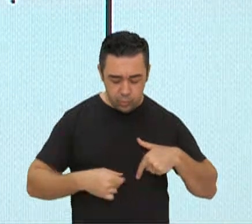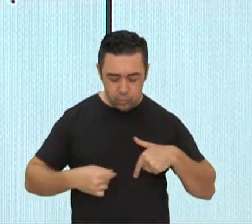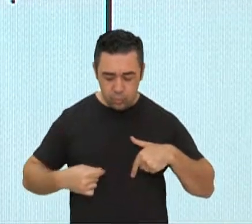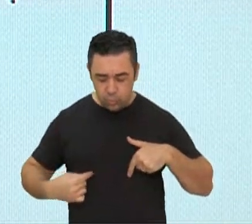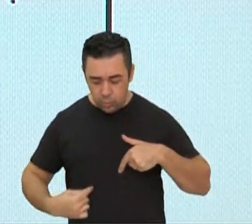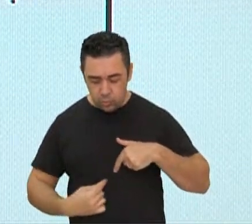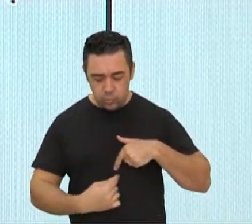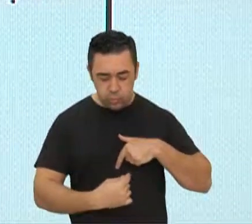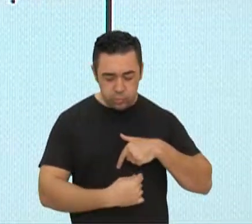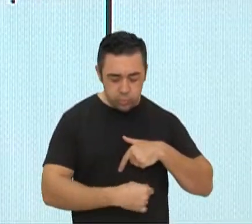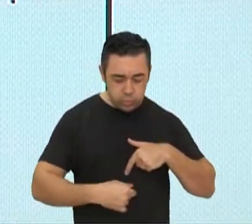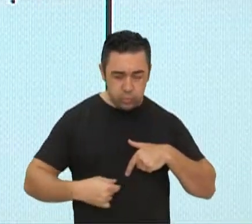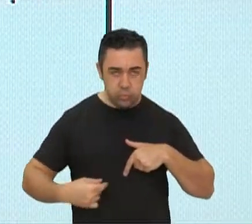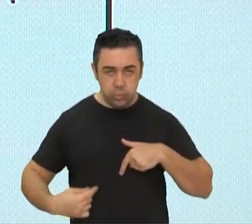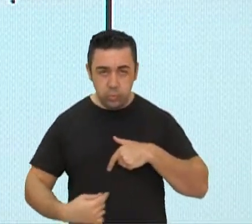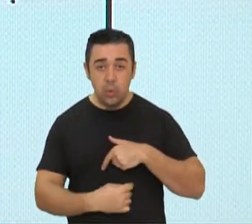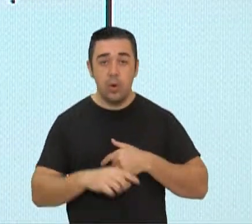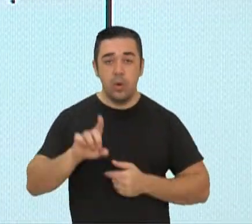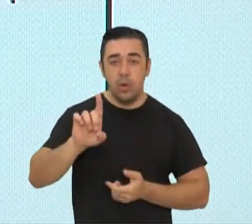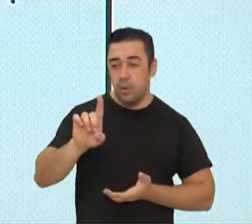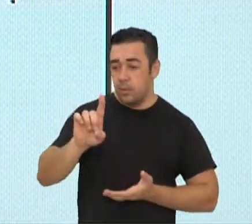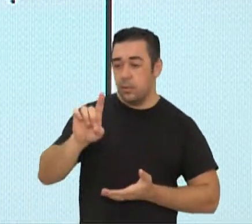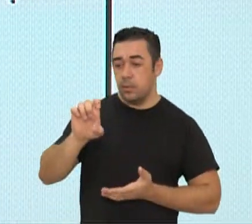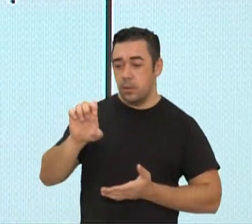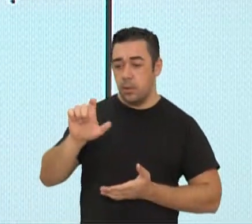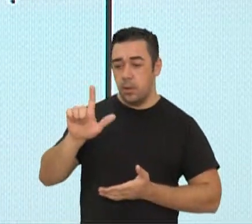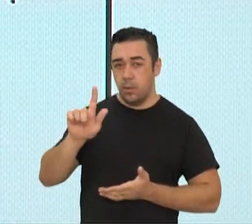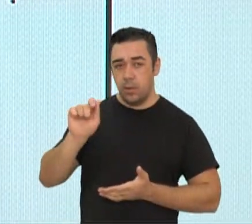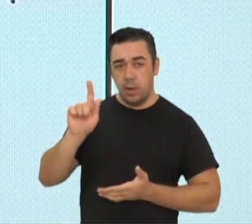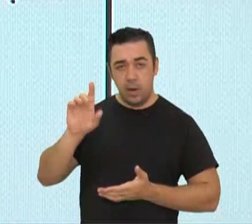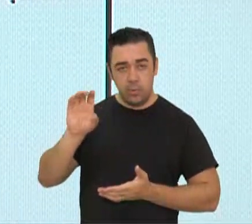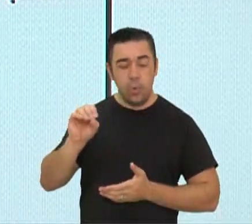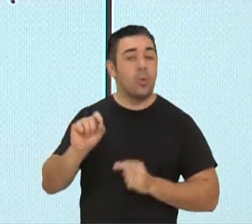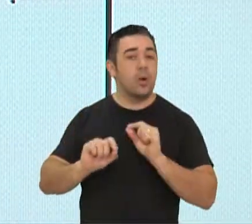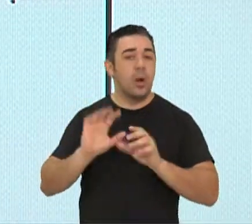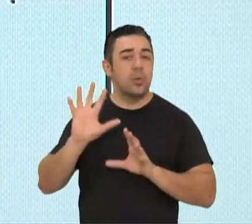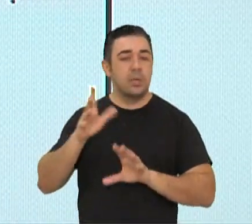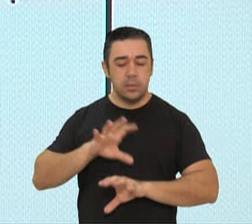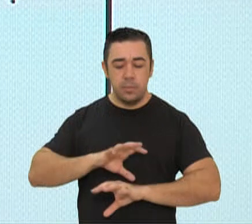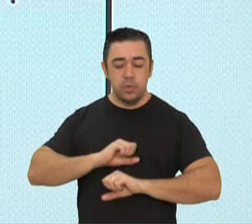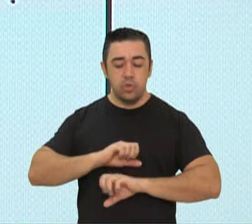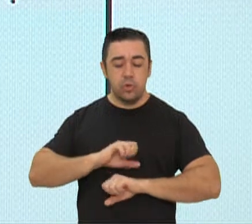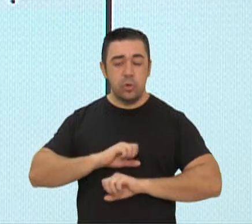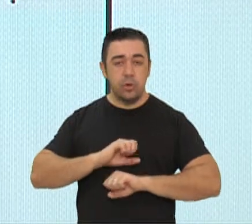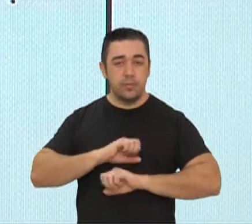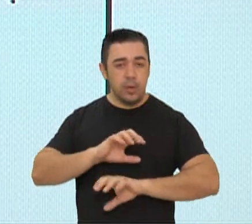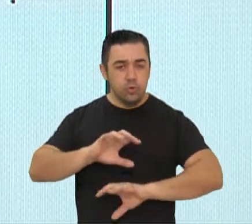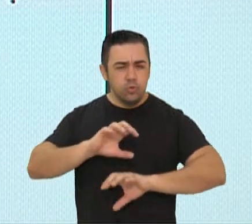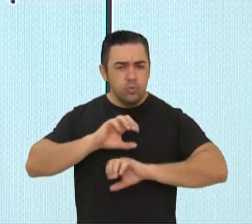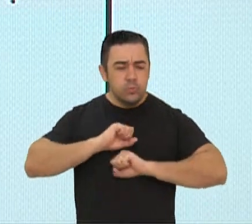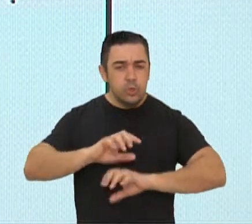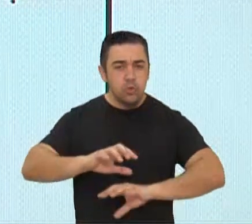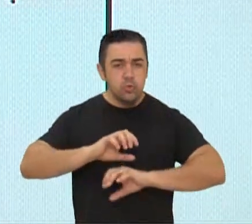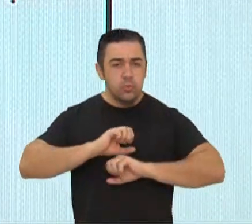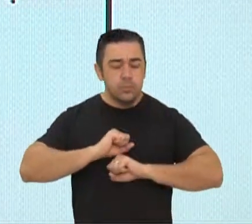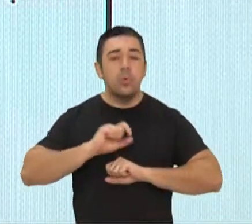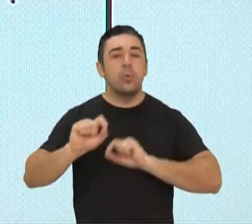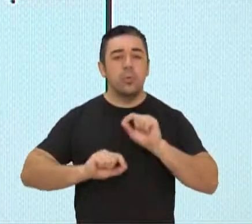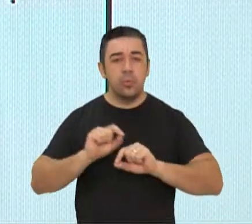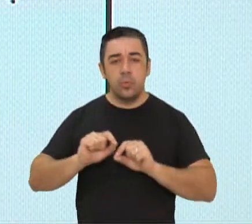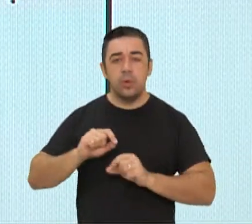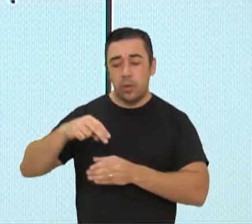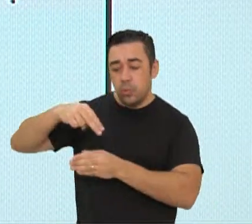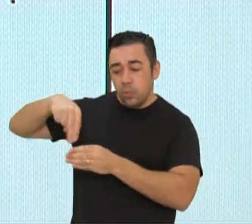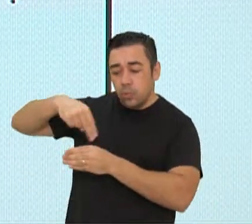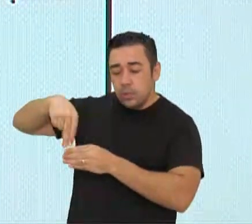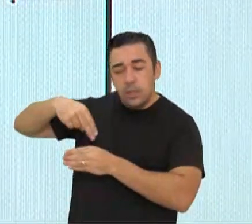delgado, nessa etapa está acontecendo a absorção dos nutrientes, então são várias curvas cheias de vilosidades.